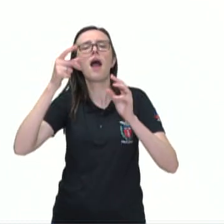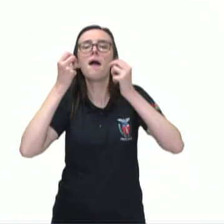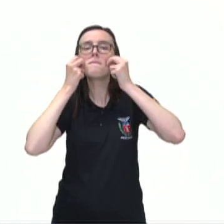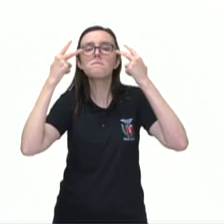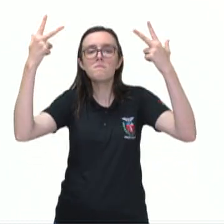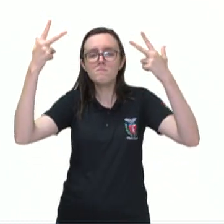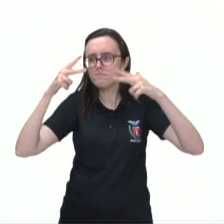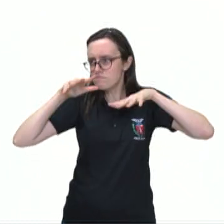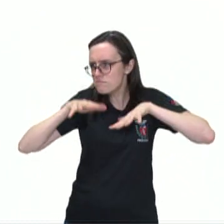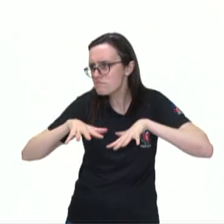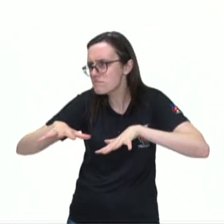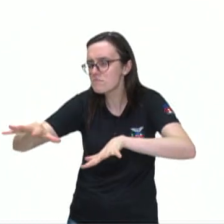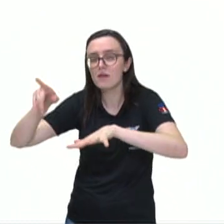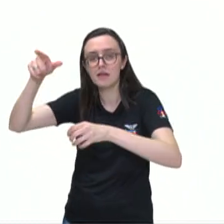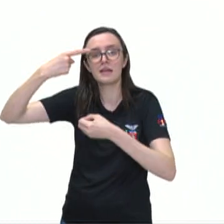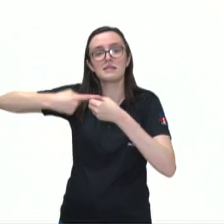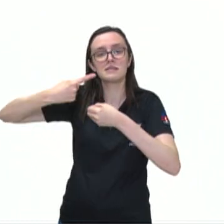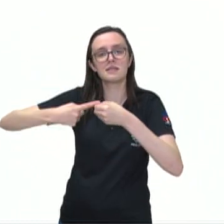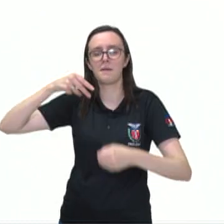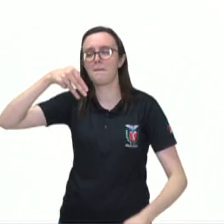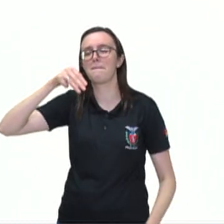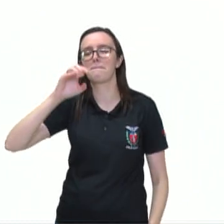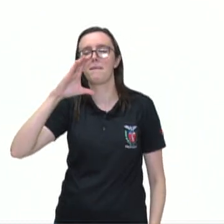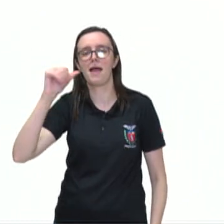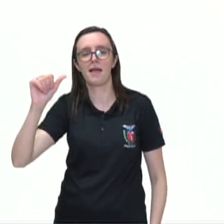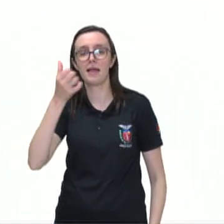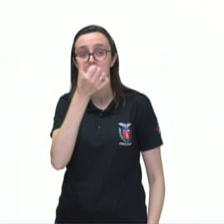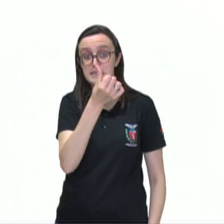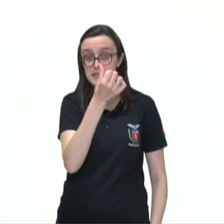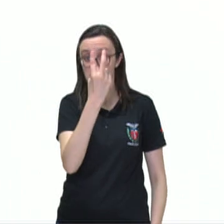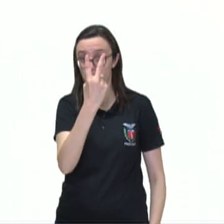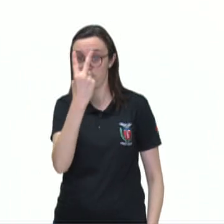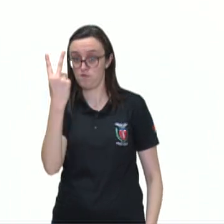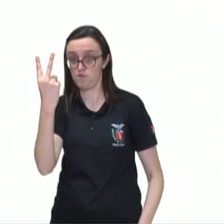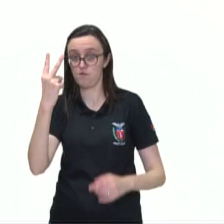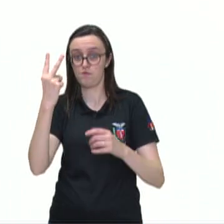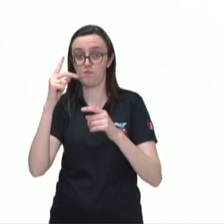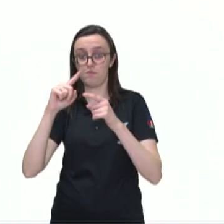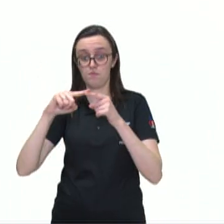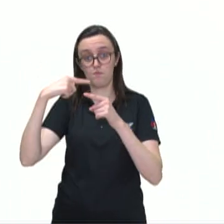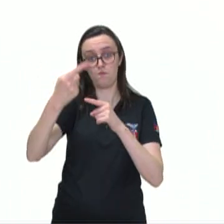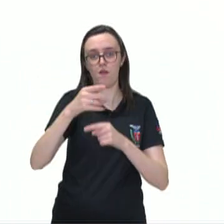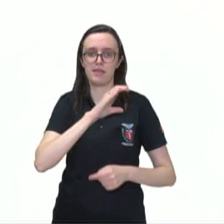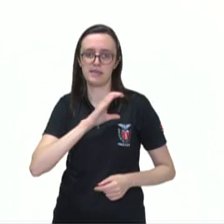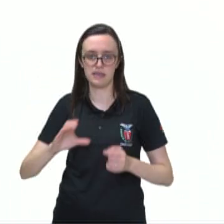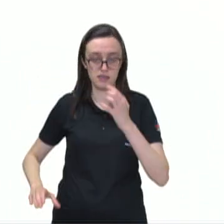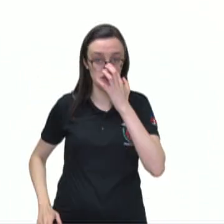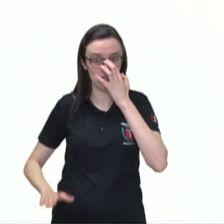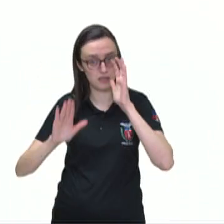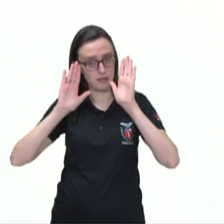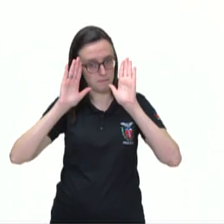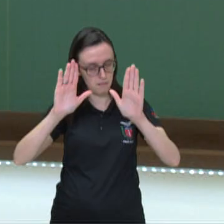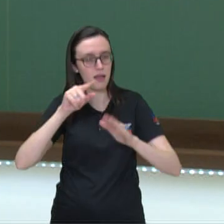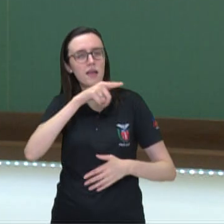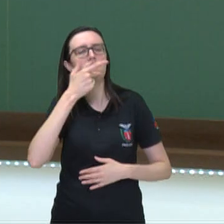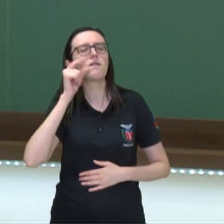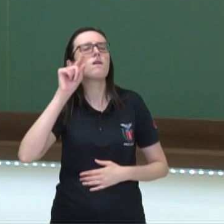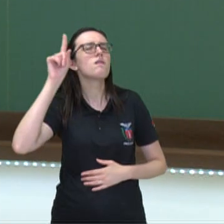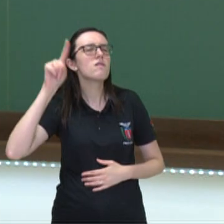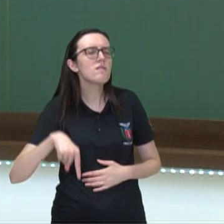cidade de Meca para Medina em 622 depois de Cristo. Então, também marca as